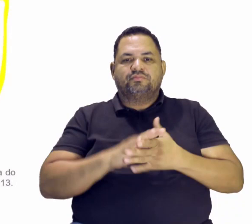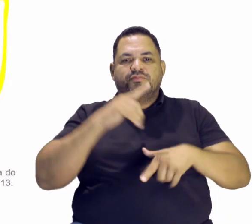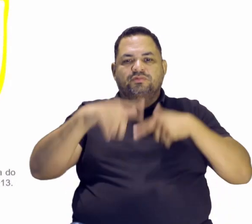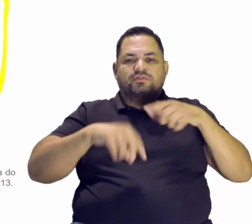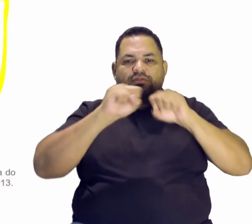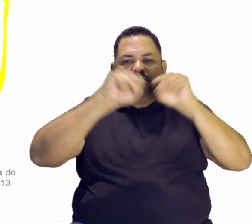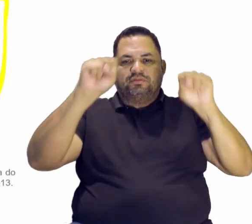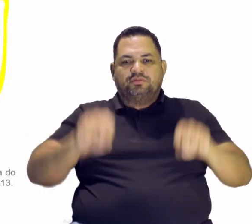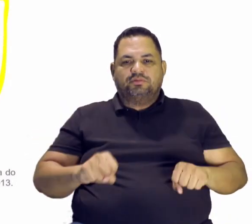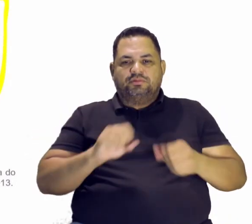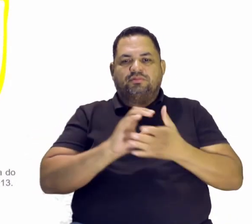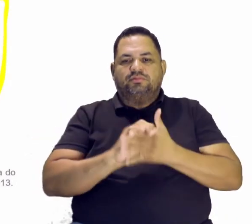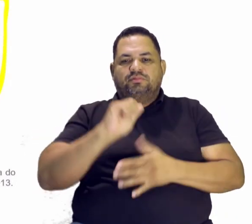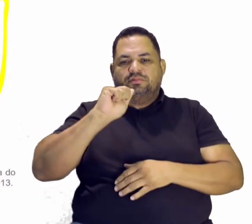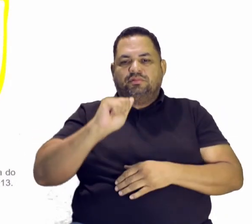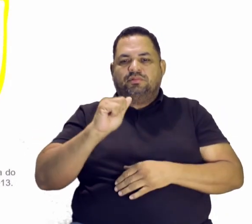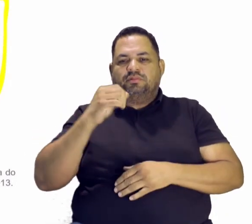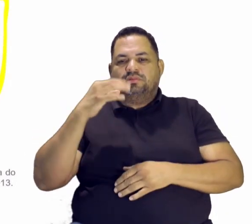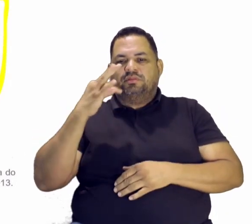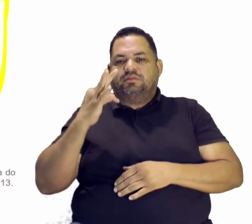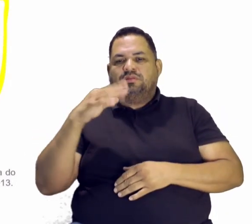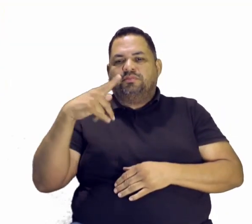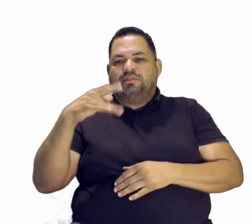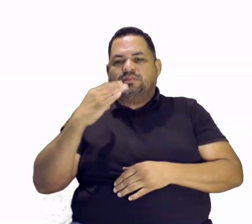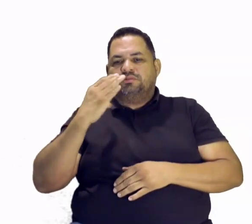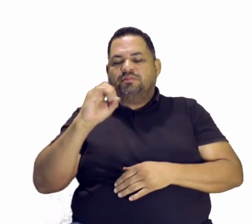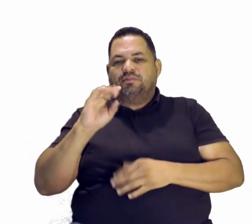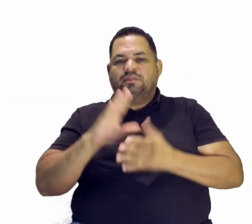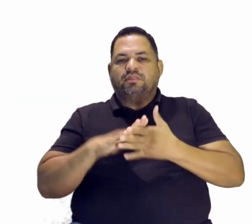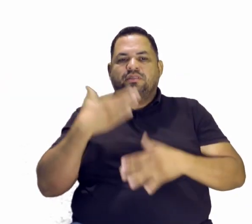energia ATP-CP e glicolítico também.